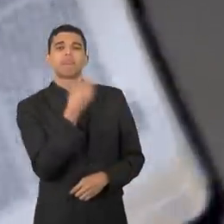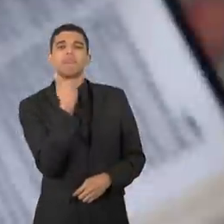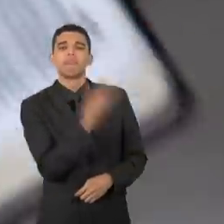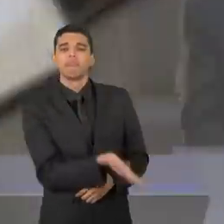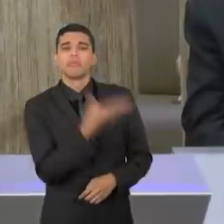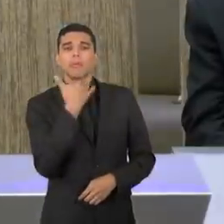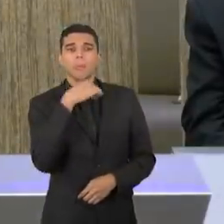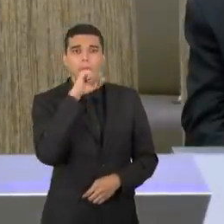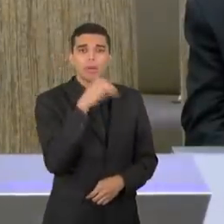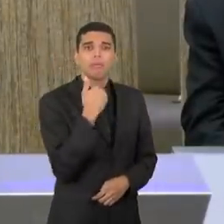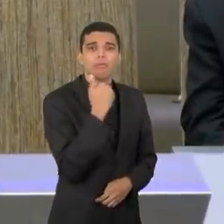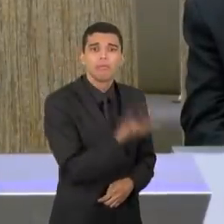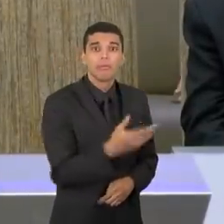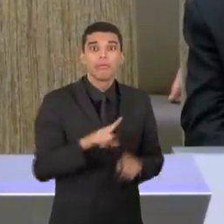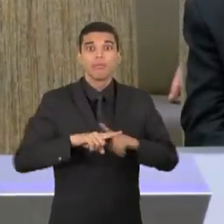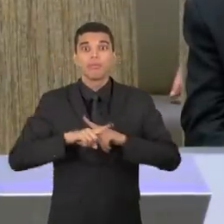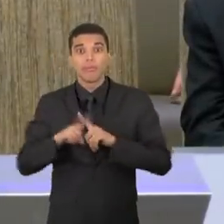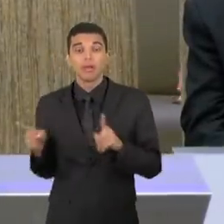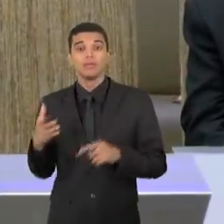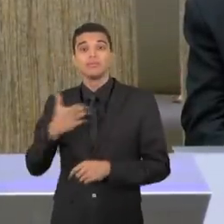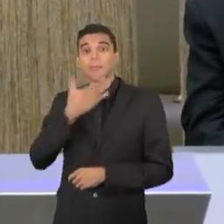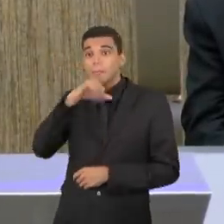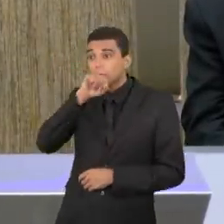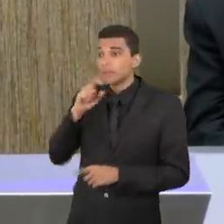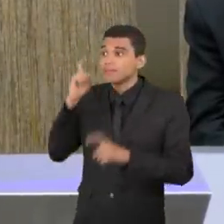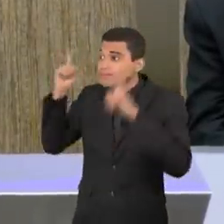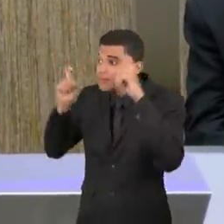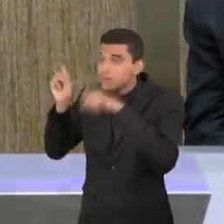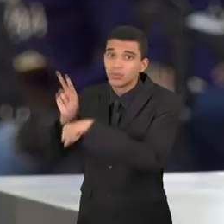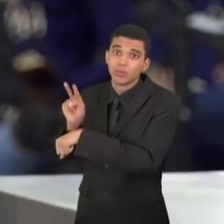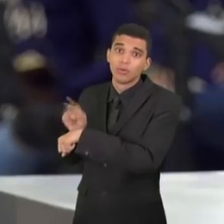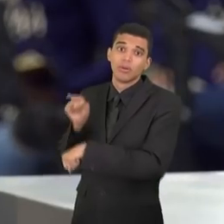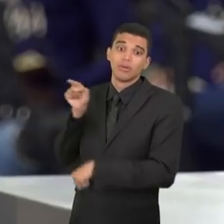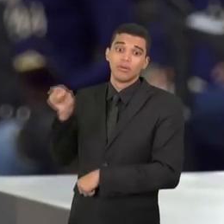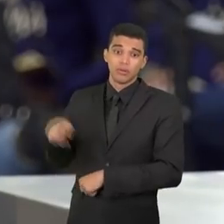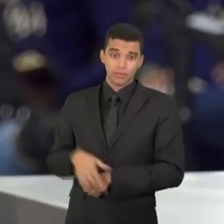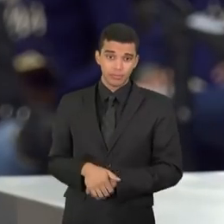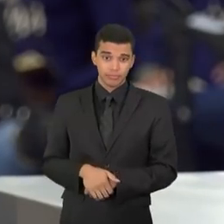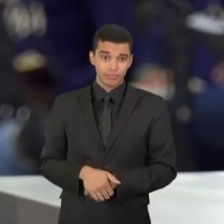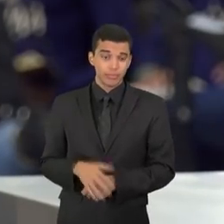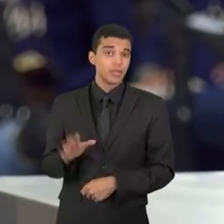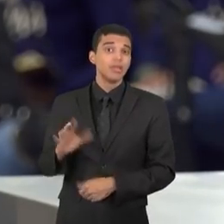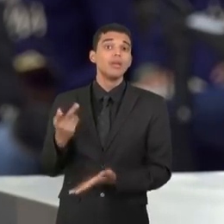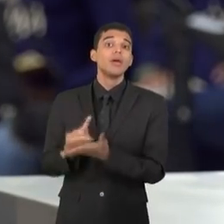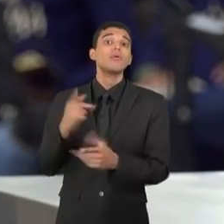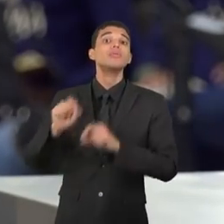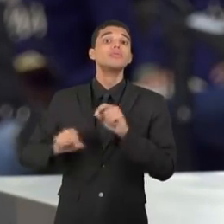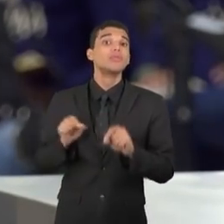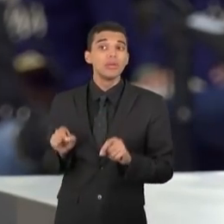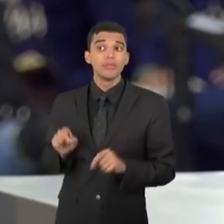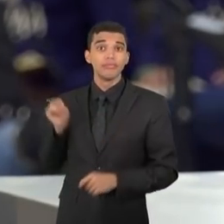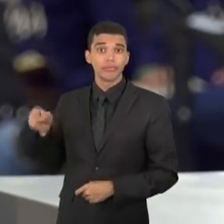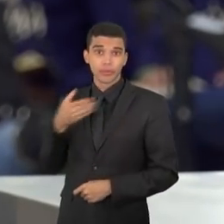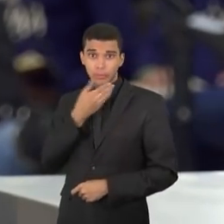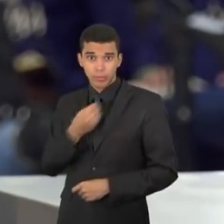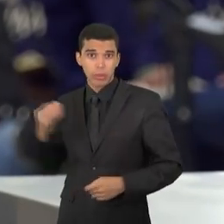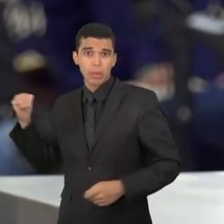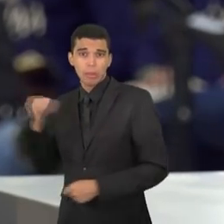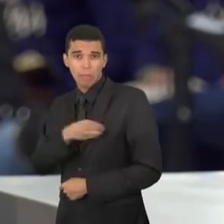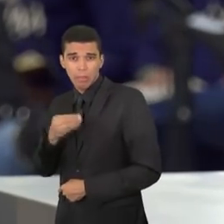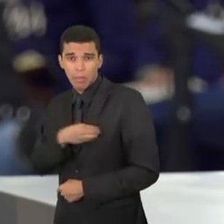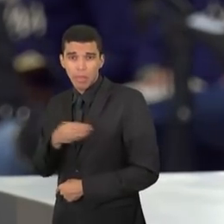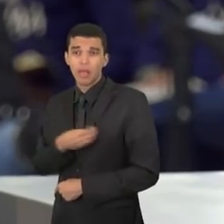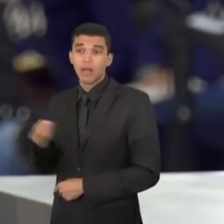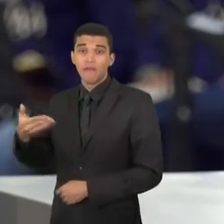e levantando-se foi para seu pai. Isso é ele no prejuízo, no pecado, na